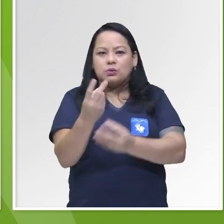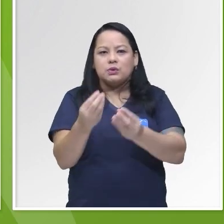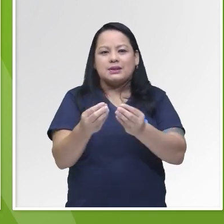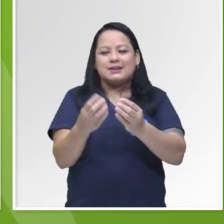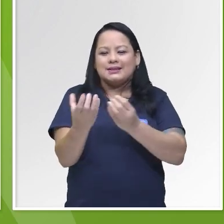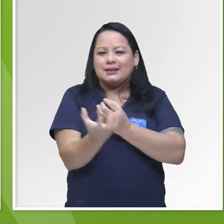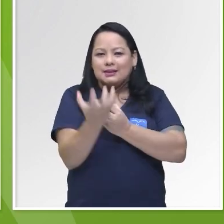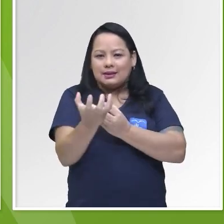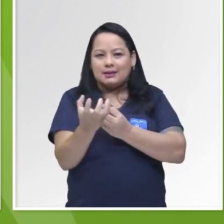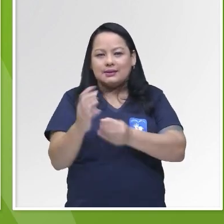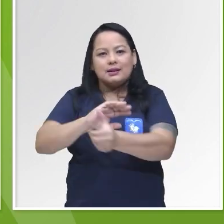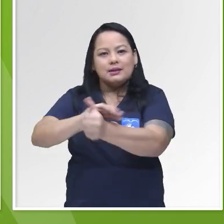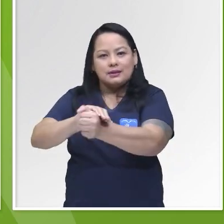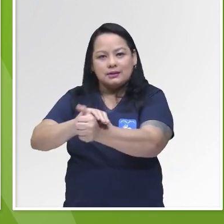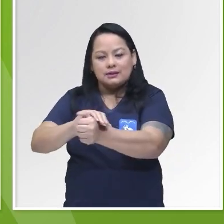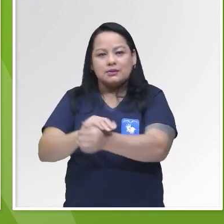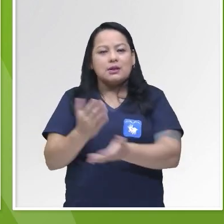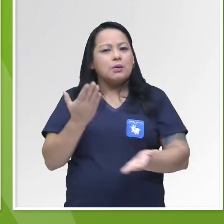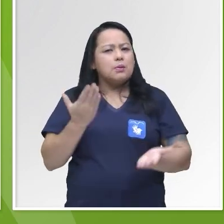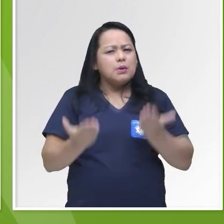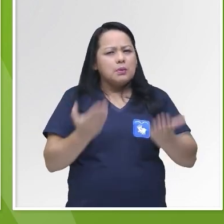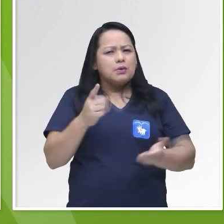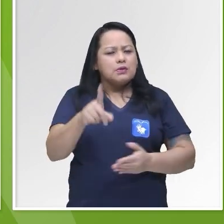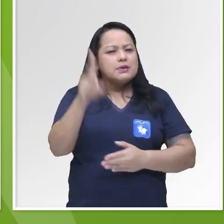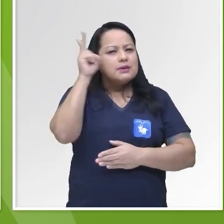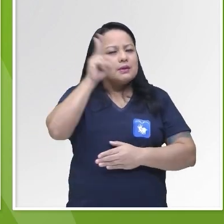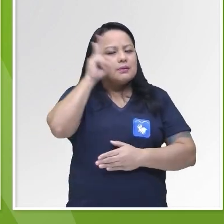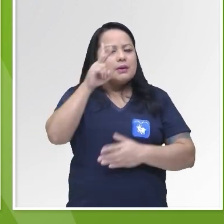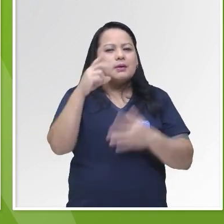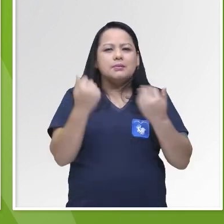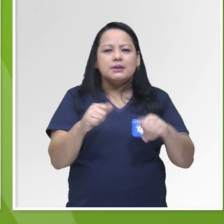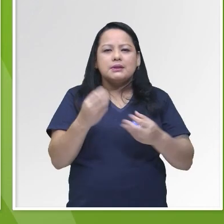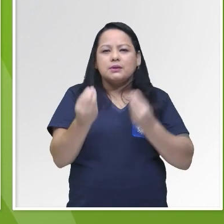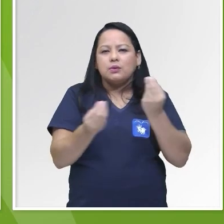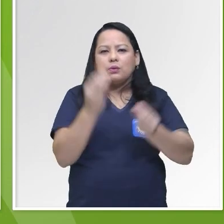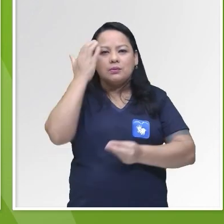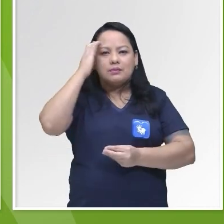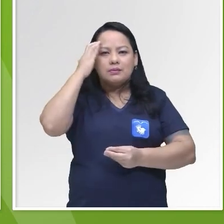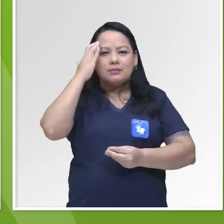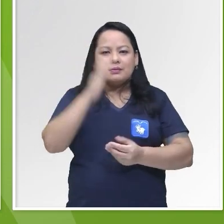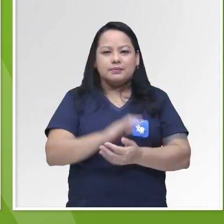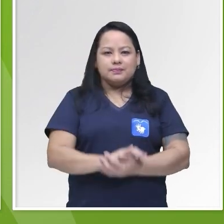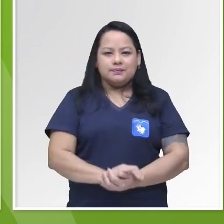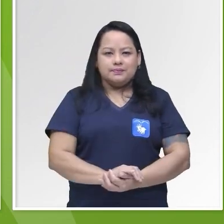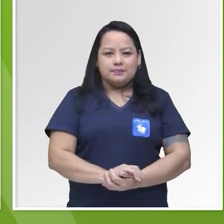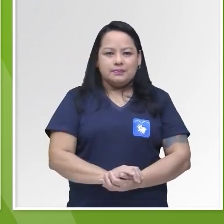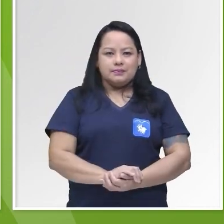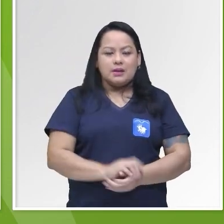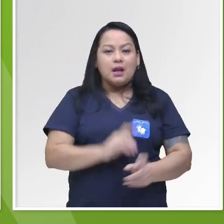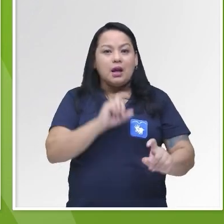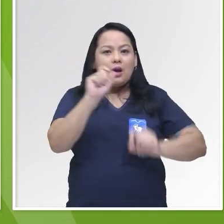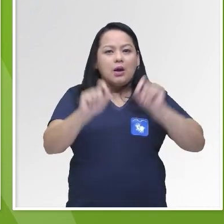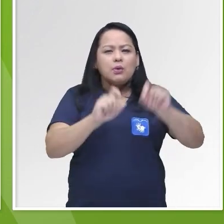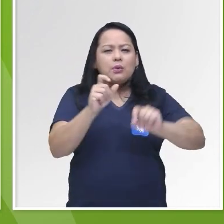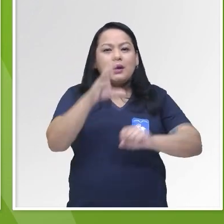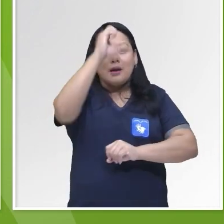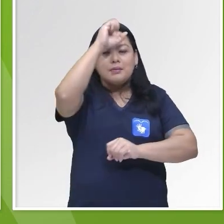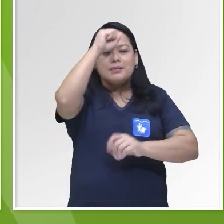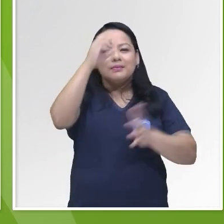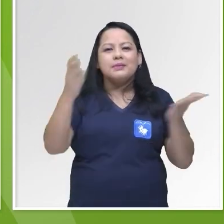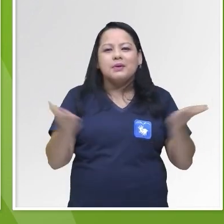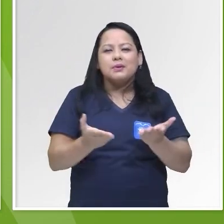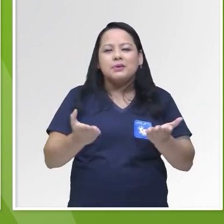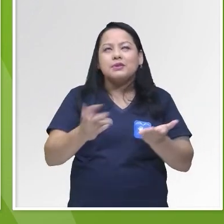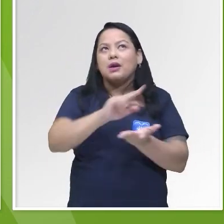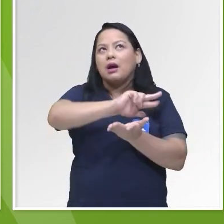Então eu trago essas analogias aí para vocês lembrarem aí dos conceitos, ok? O que a gente aprendeu hoje? Ai,